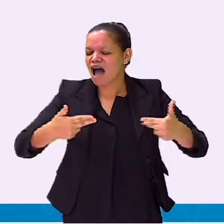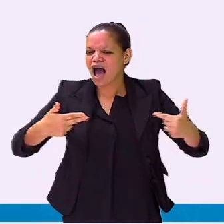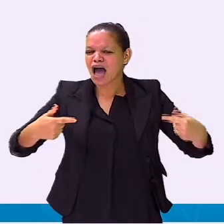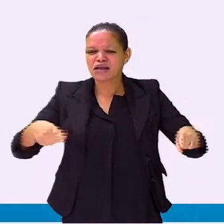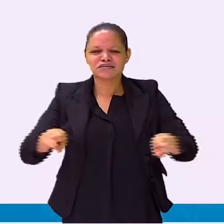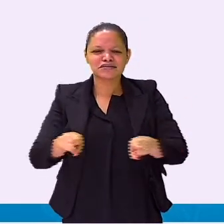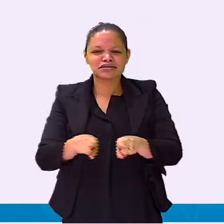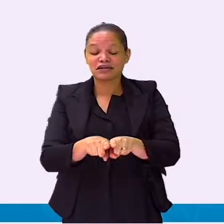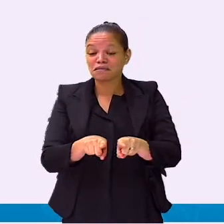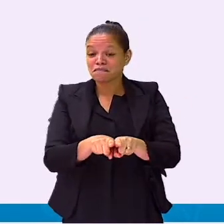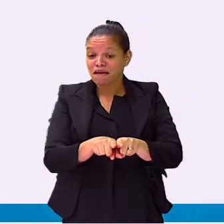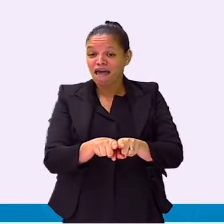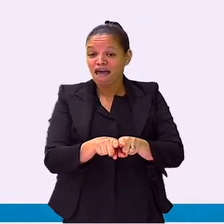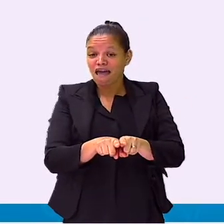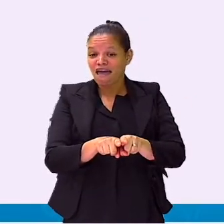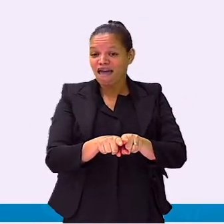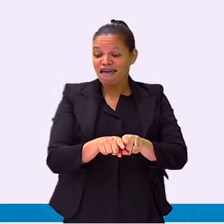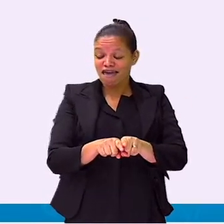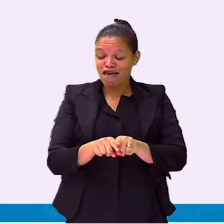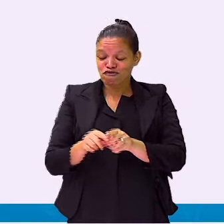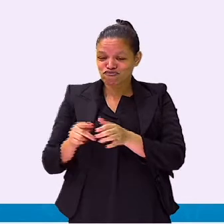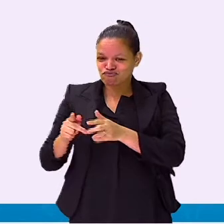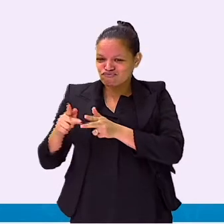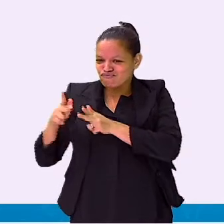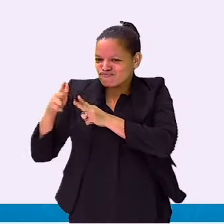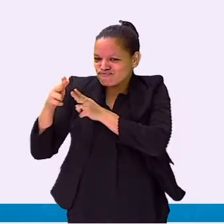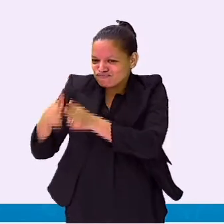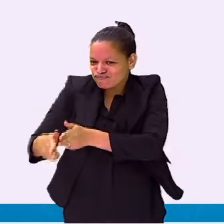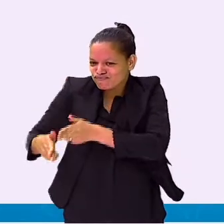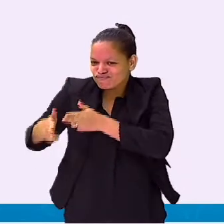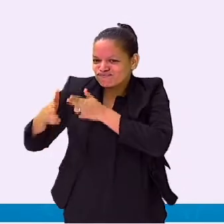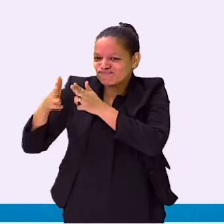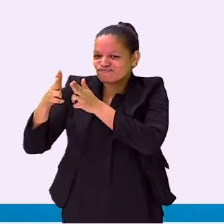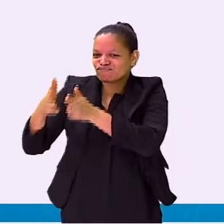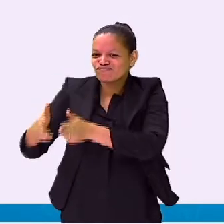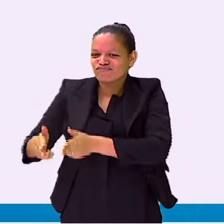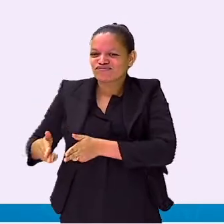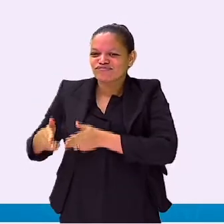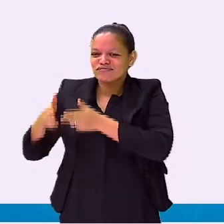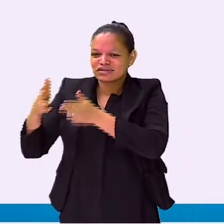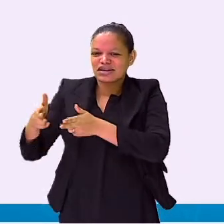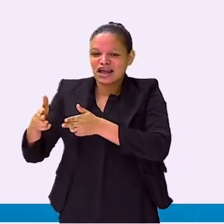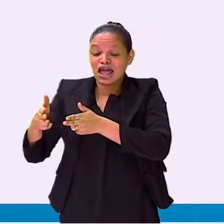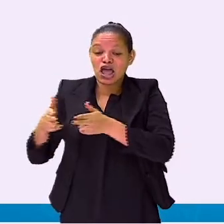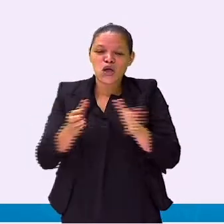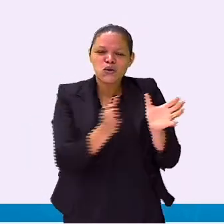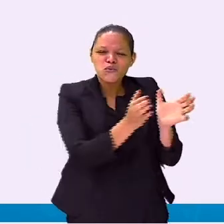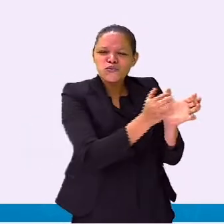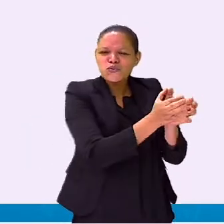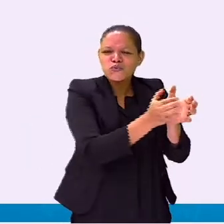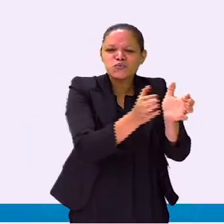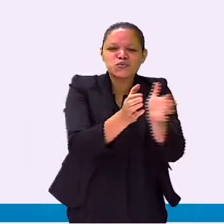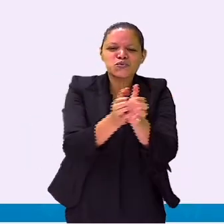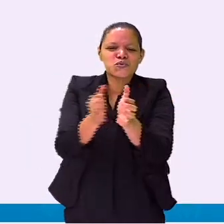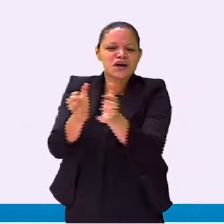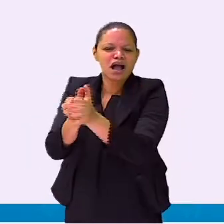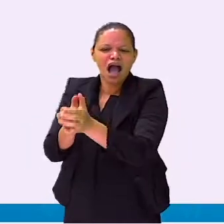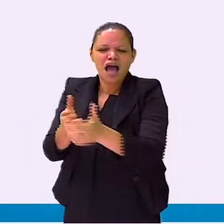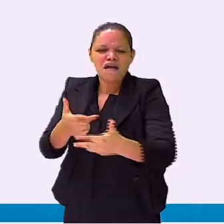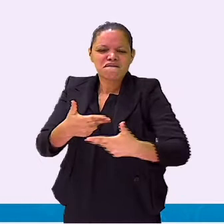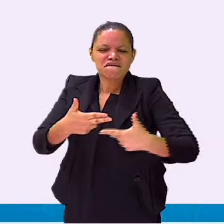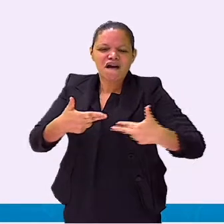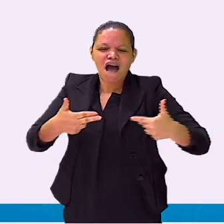esquina tem um trem e em uma delas tem um clube. Tem montanha, tem queijo,